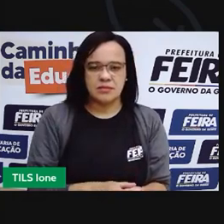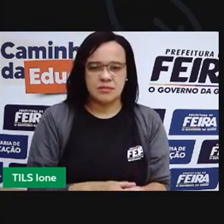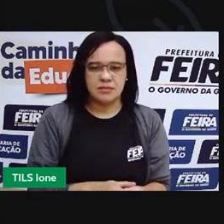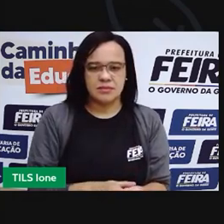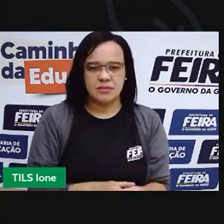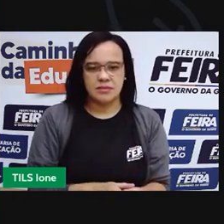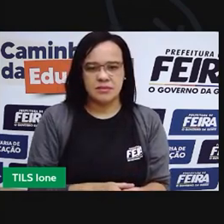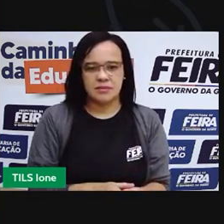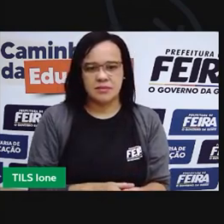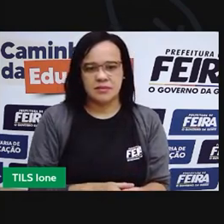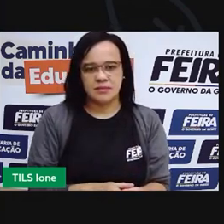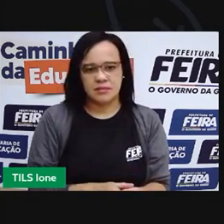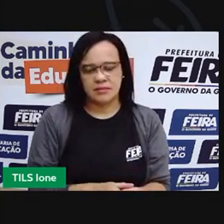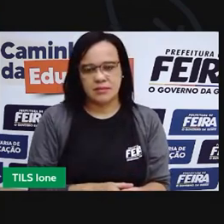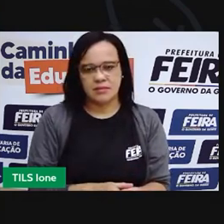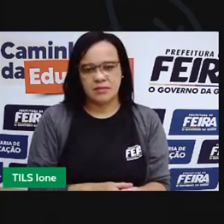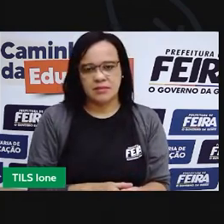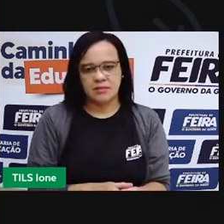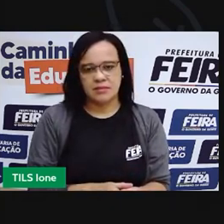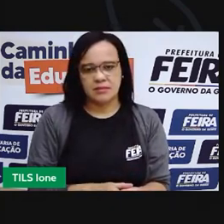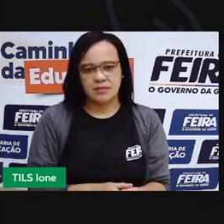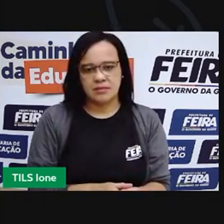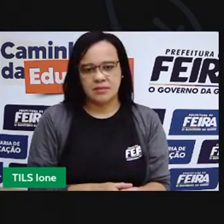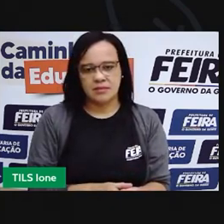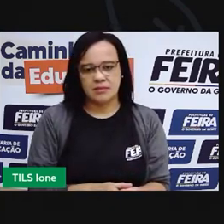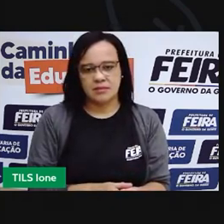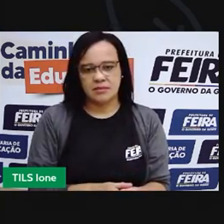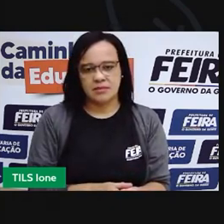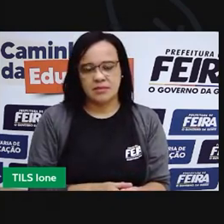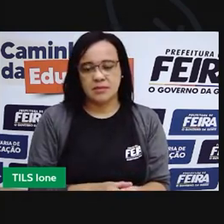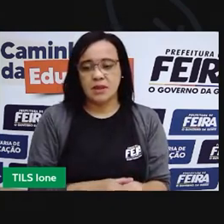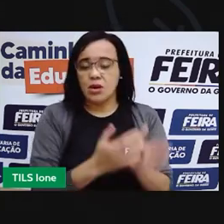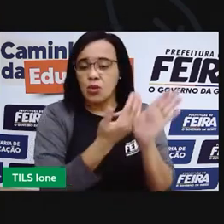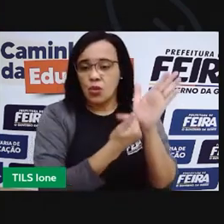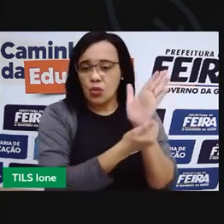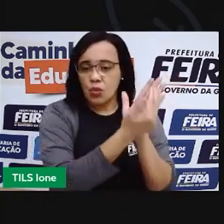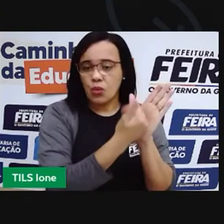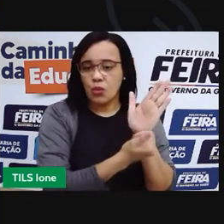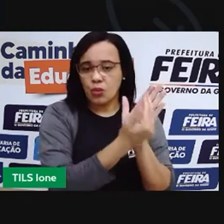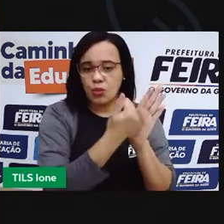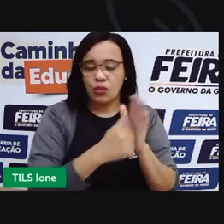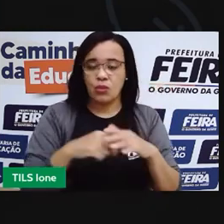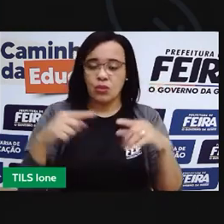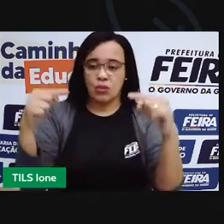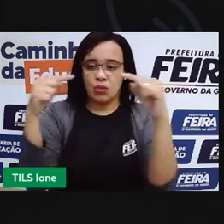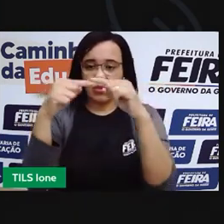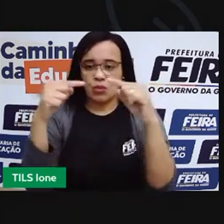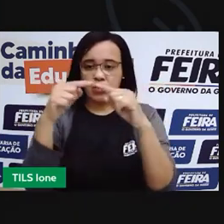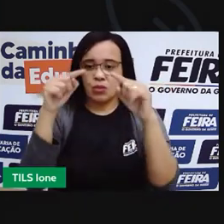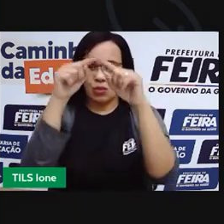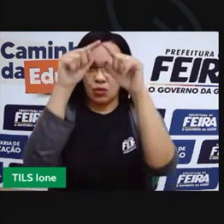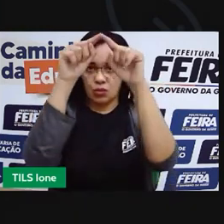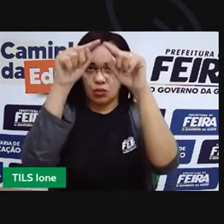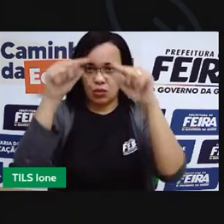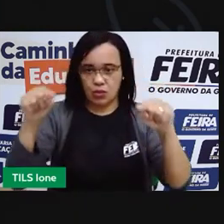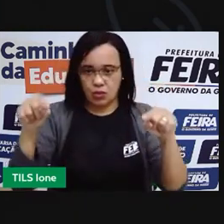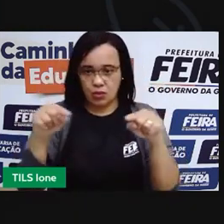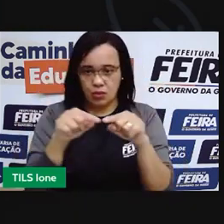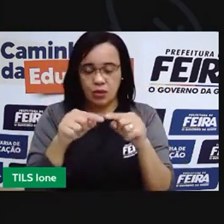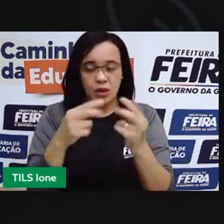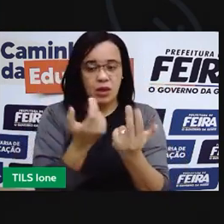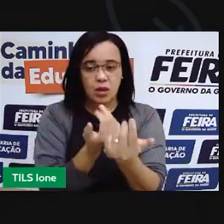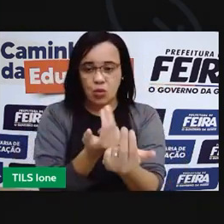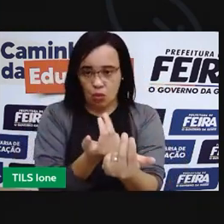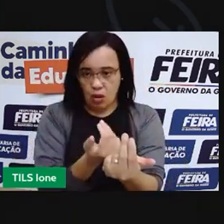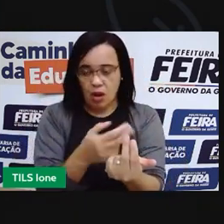Para que ela fique com o formato de um triângulo. Olha o formato do triângulo